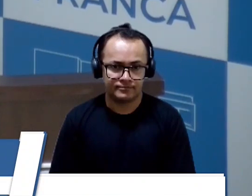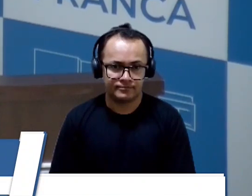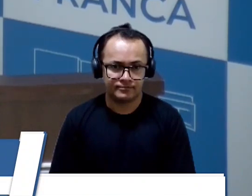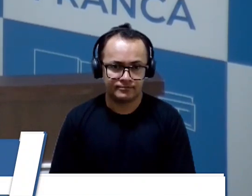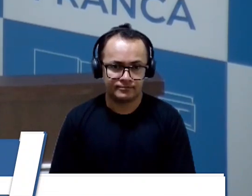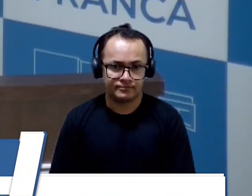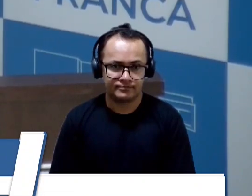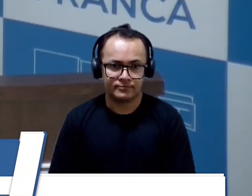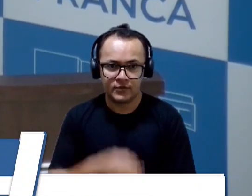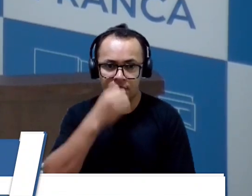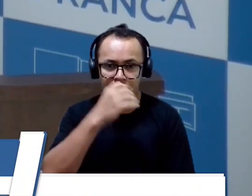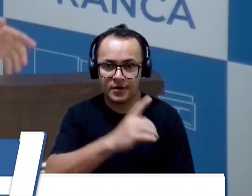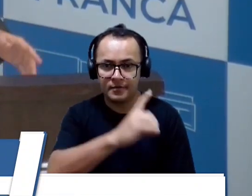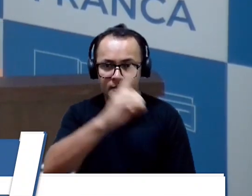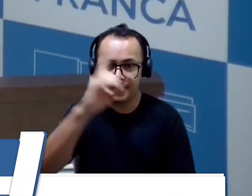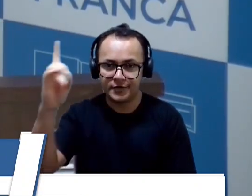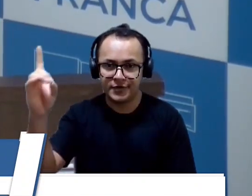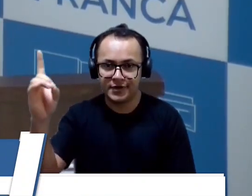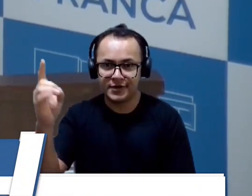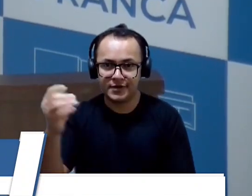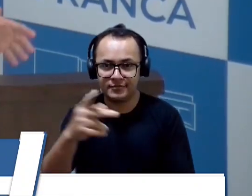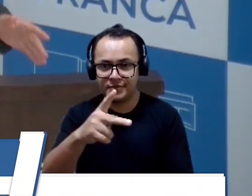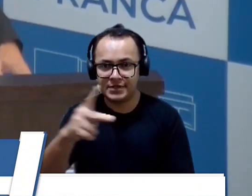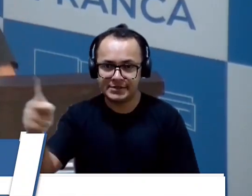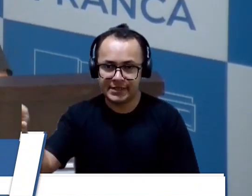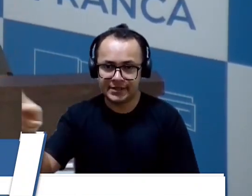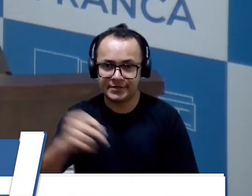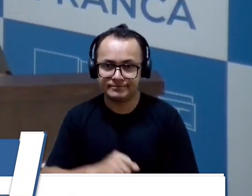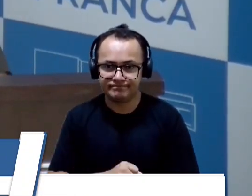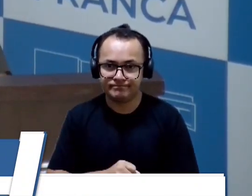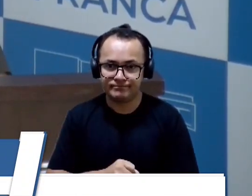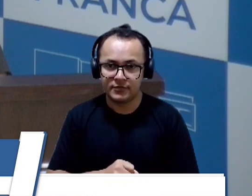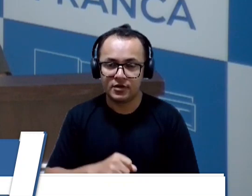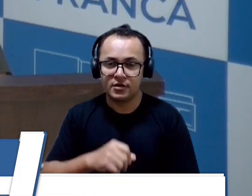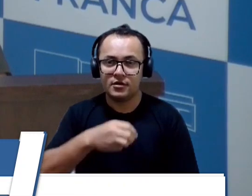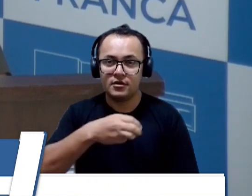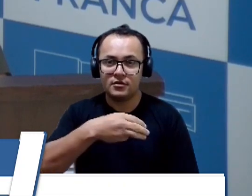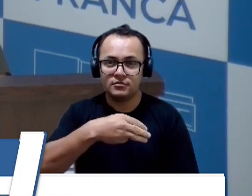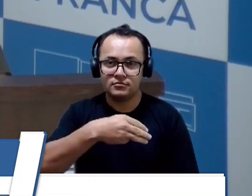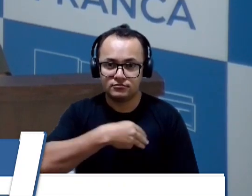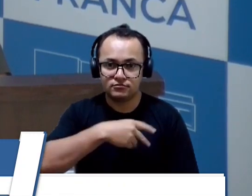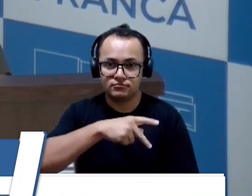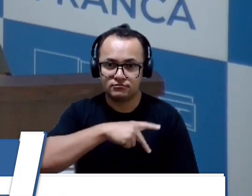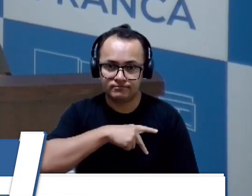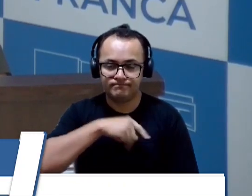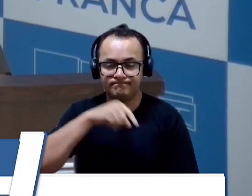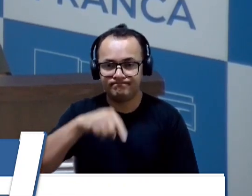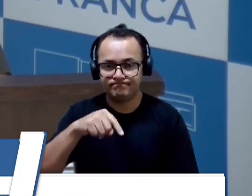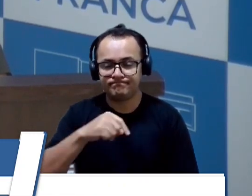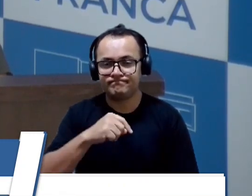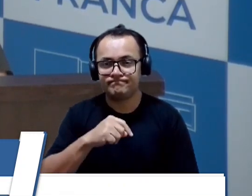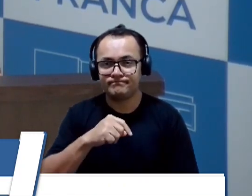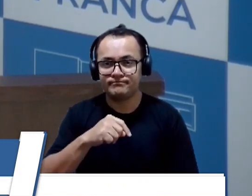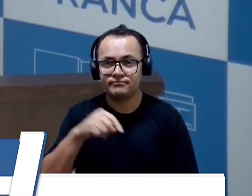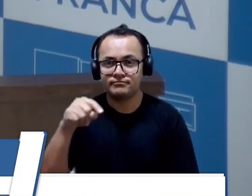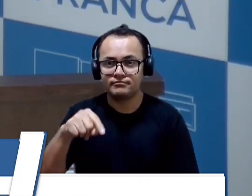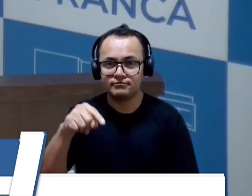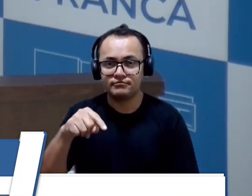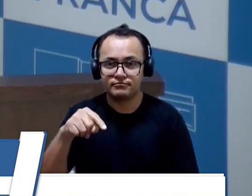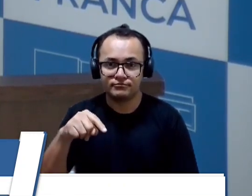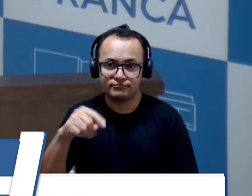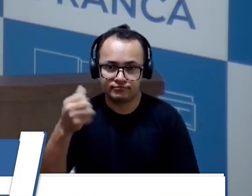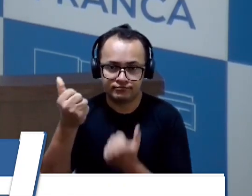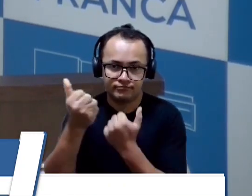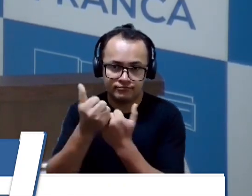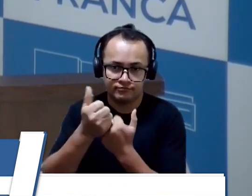Bom dia, nosso presidente, pastor Della Mota, no lugar do presidente Carlinho,